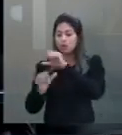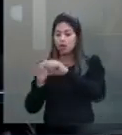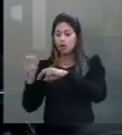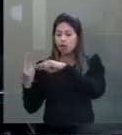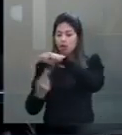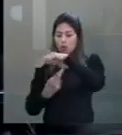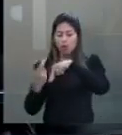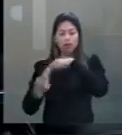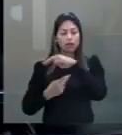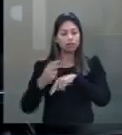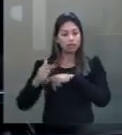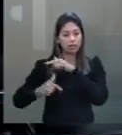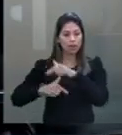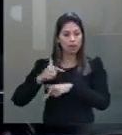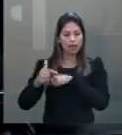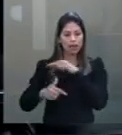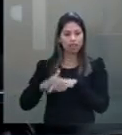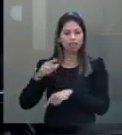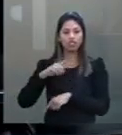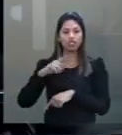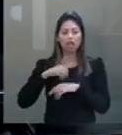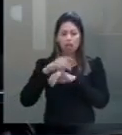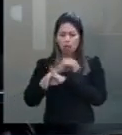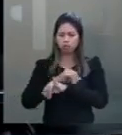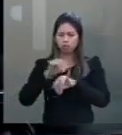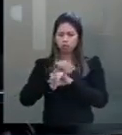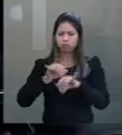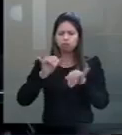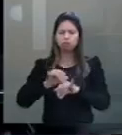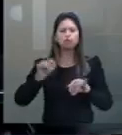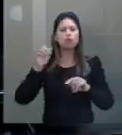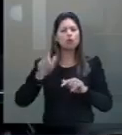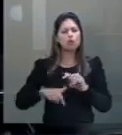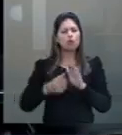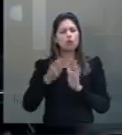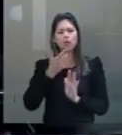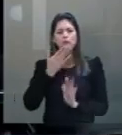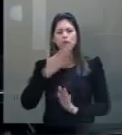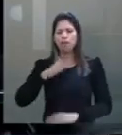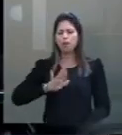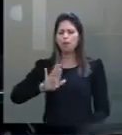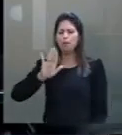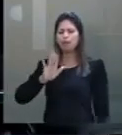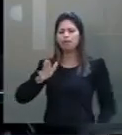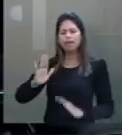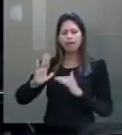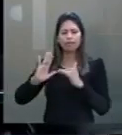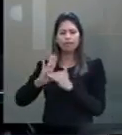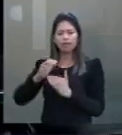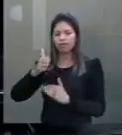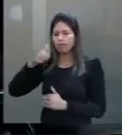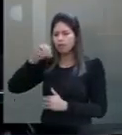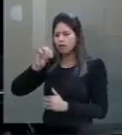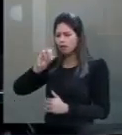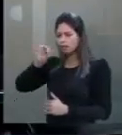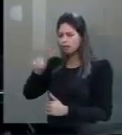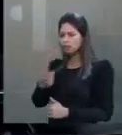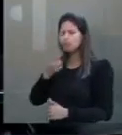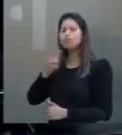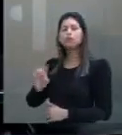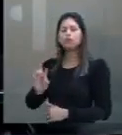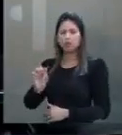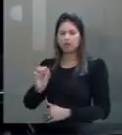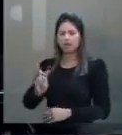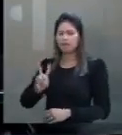foram vendidas. Prometeram gerar até 10 milhões de novas vagas de trabalho, mas não